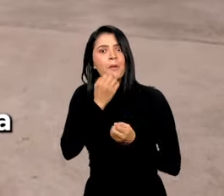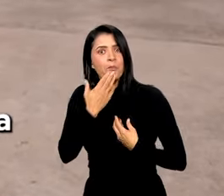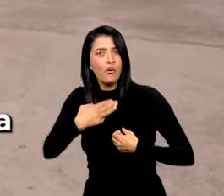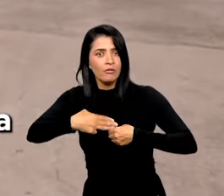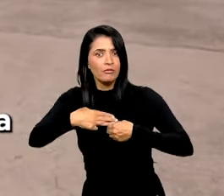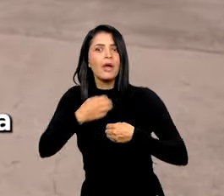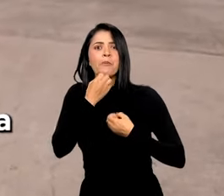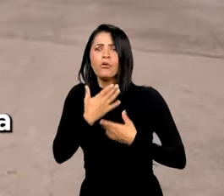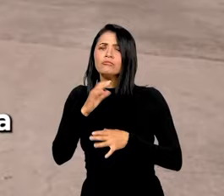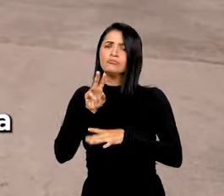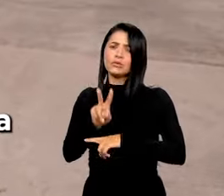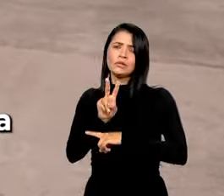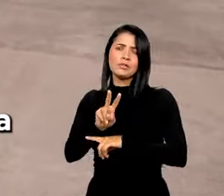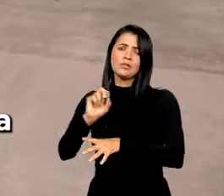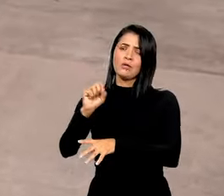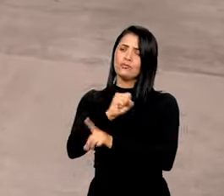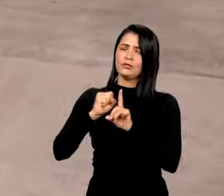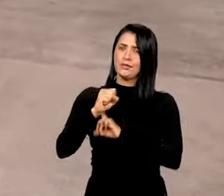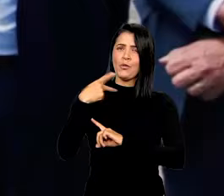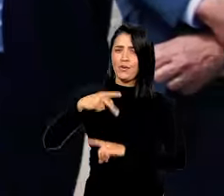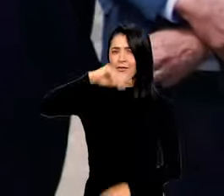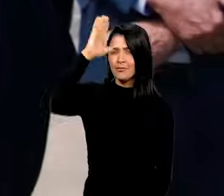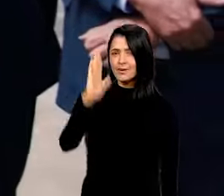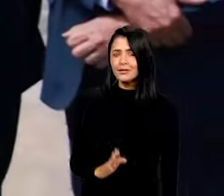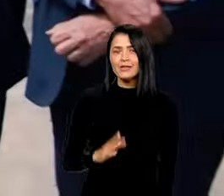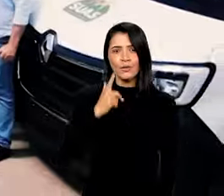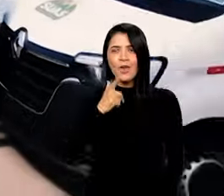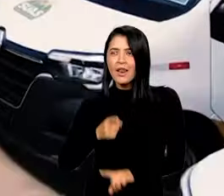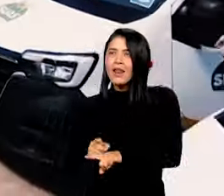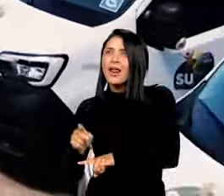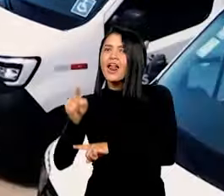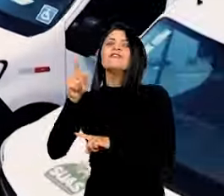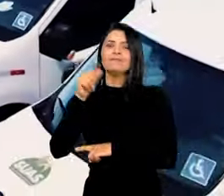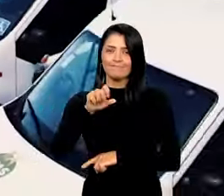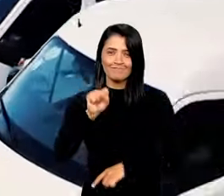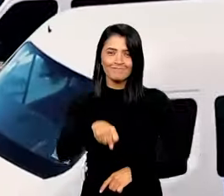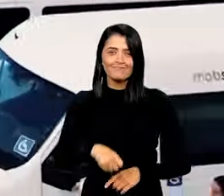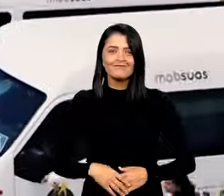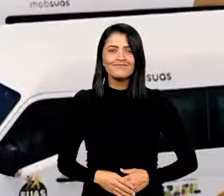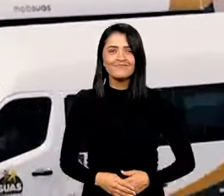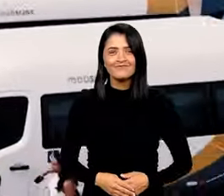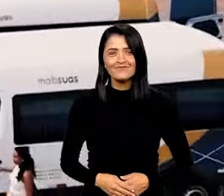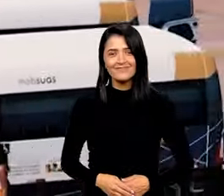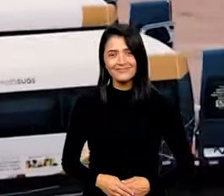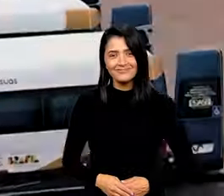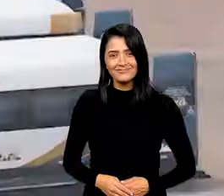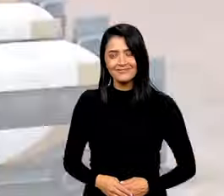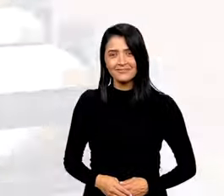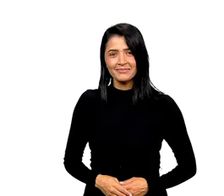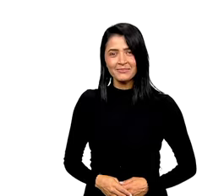municípios, é bom para a proteção social, é bom para o Brasil. Vai chegar a cada canto do Brasil.